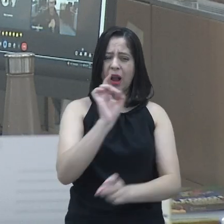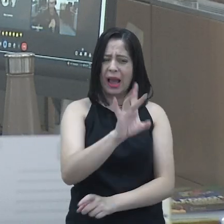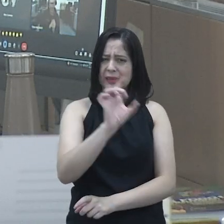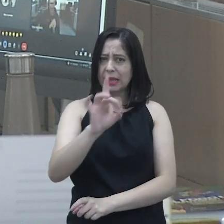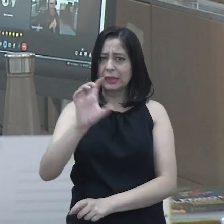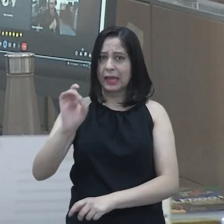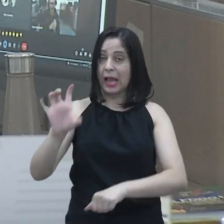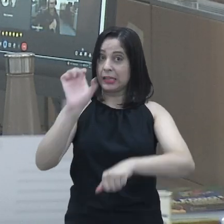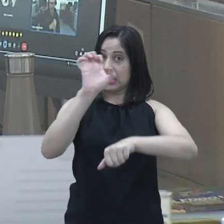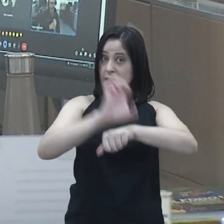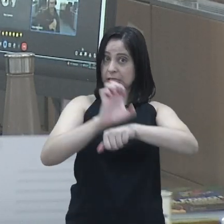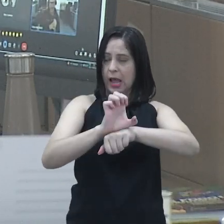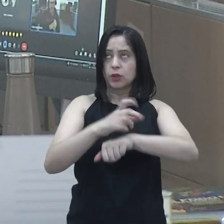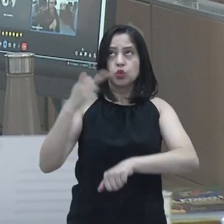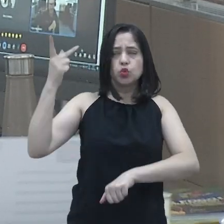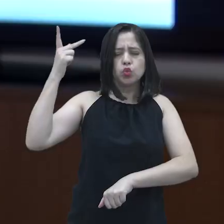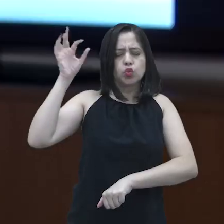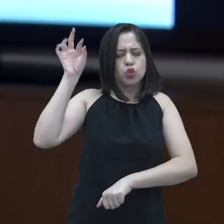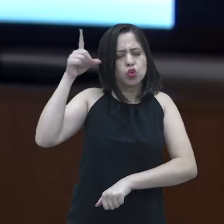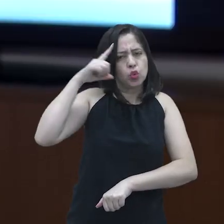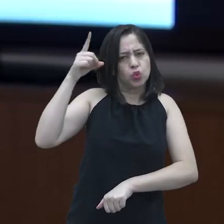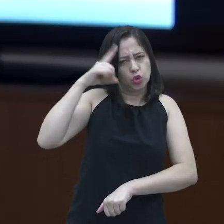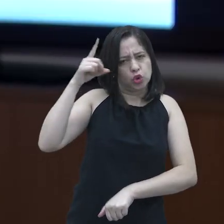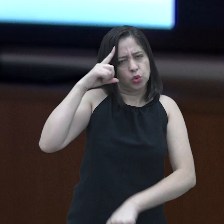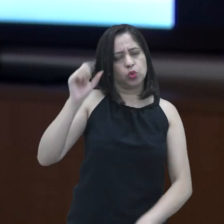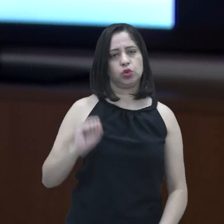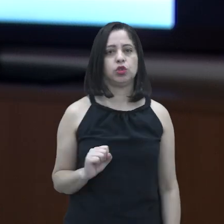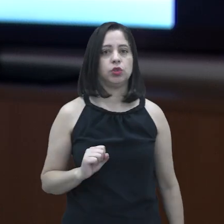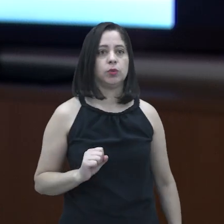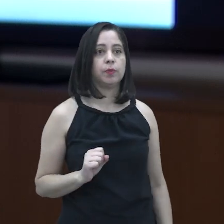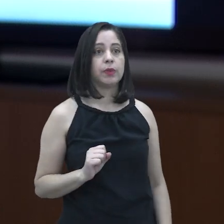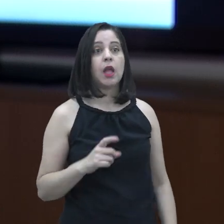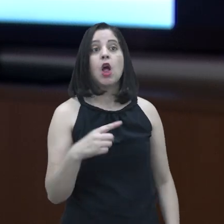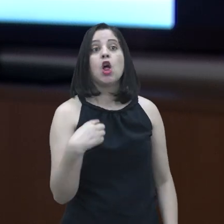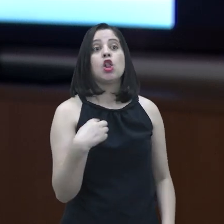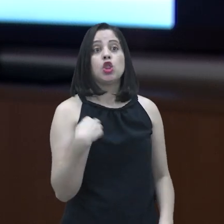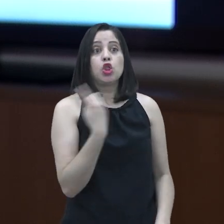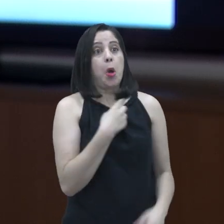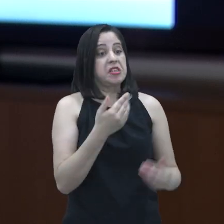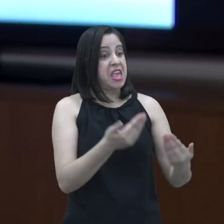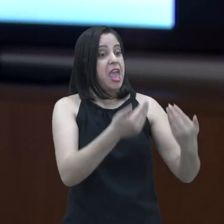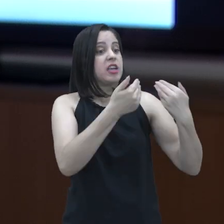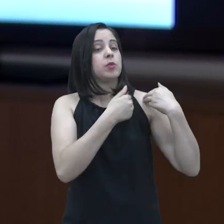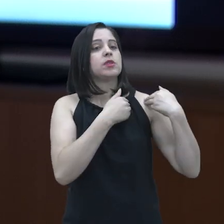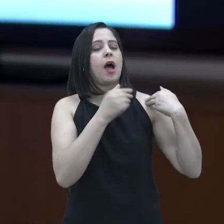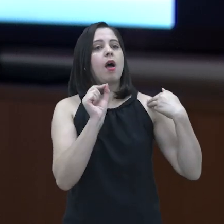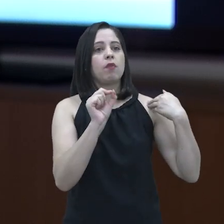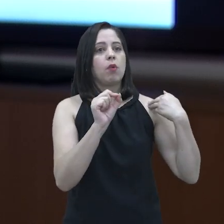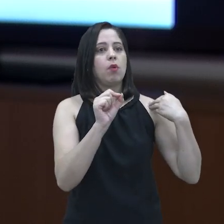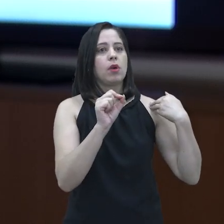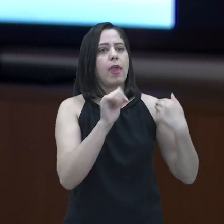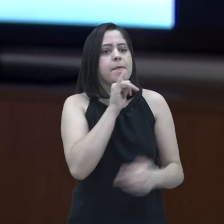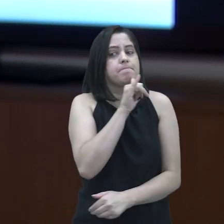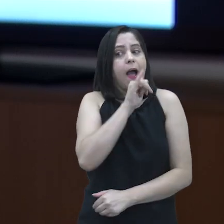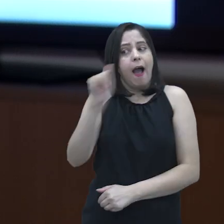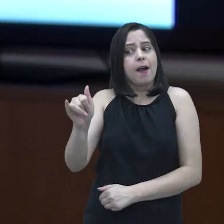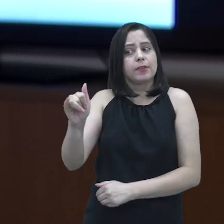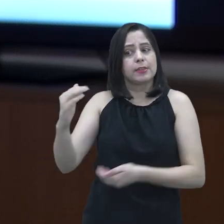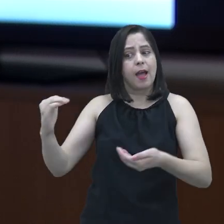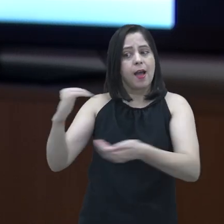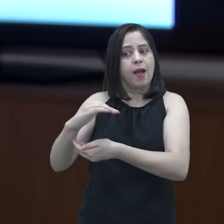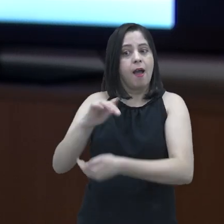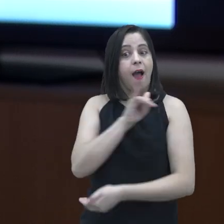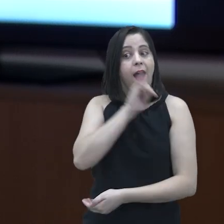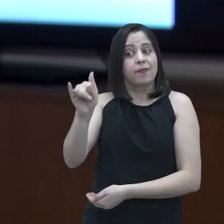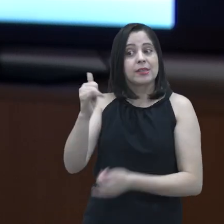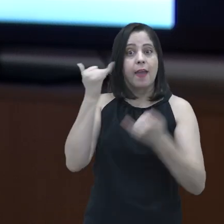os estados, todos os dias. E a nossa missão é entregar para a Defesa Civil o melhor alerta possível,